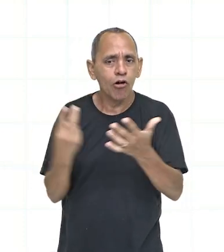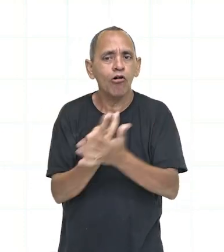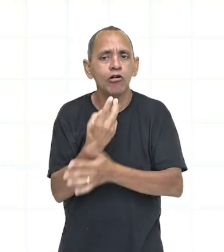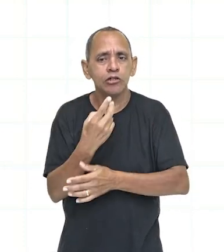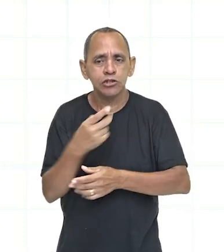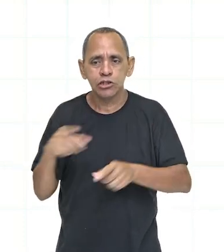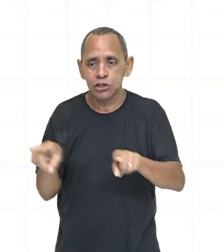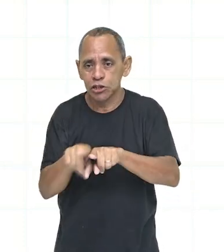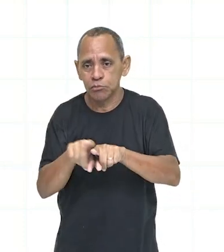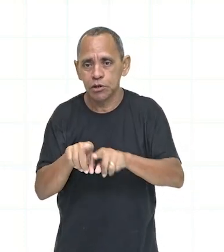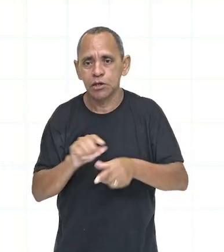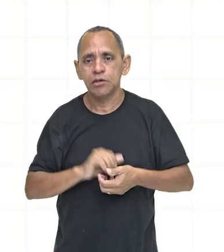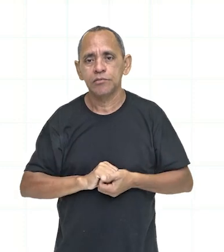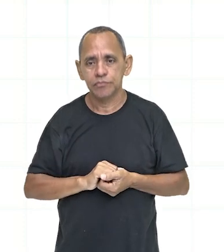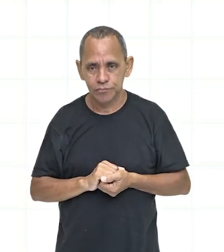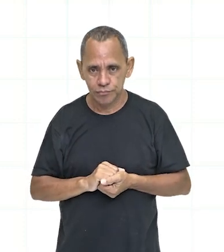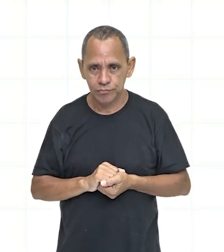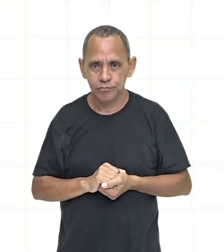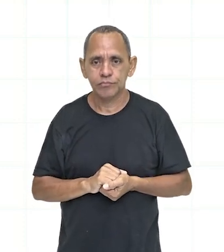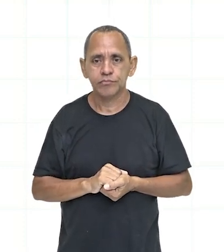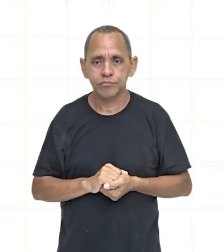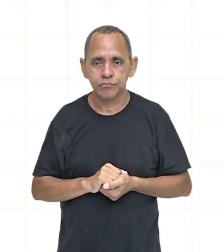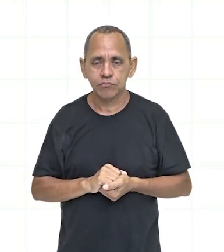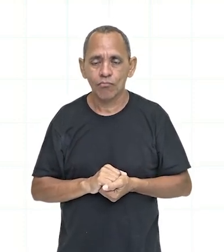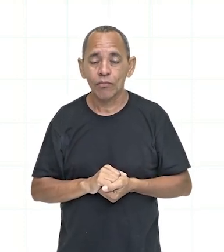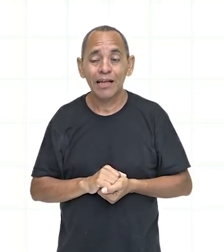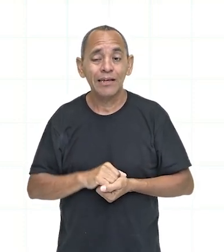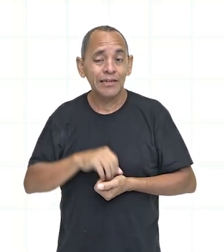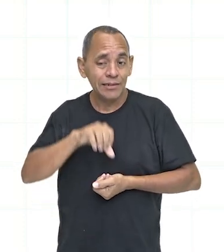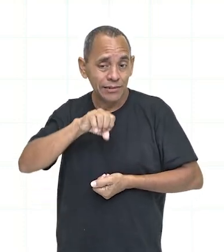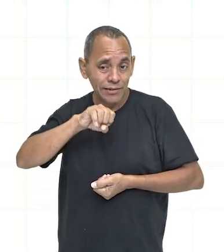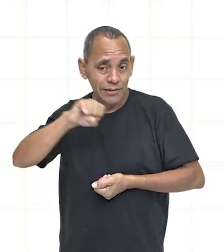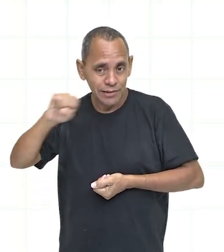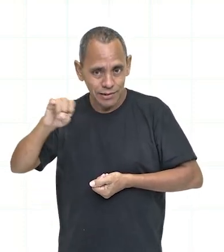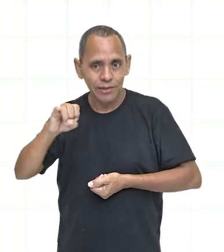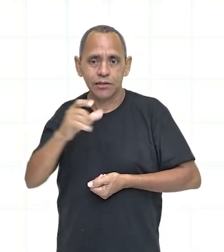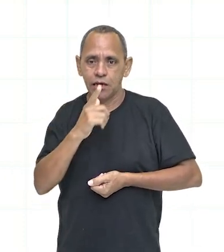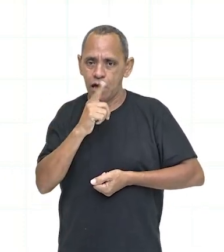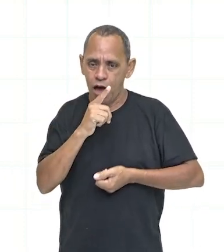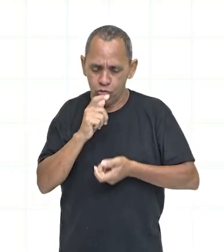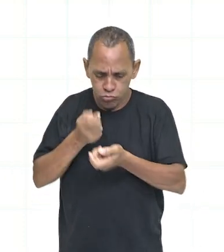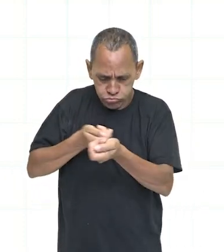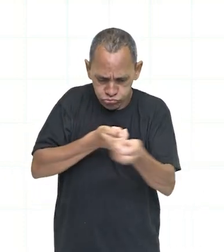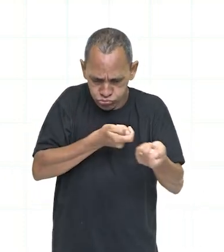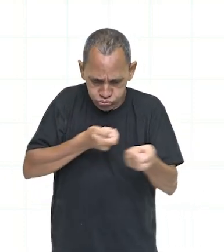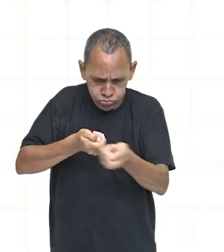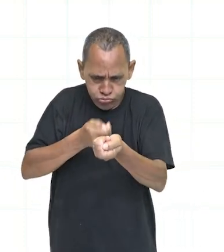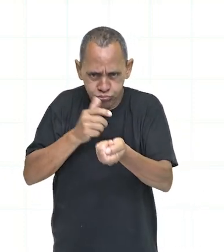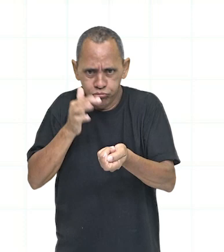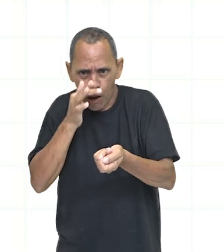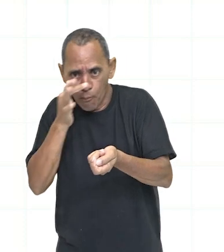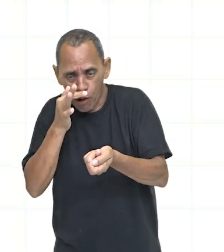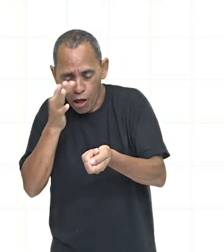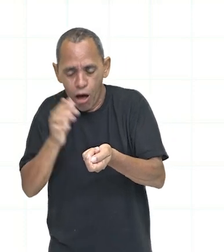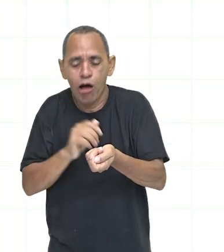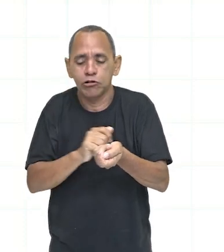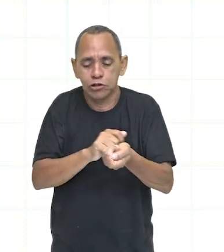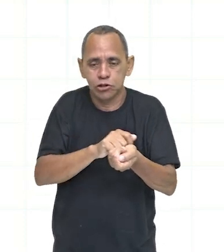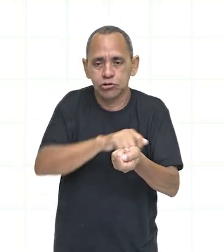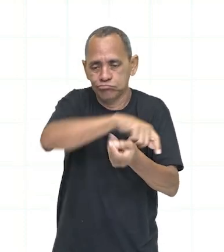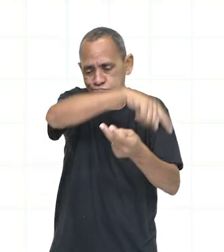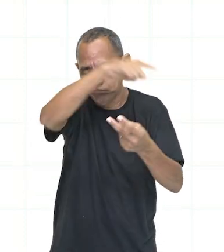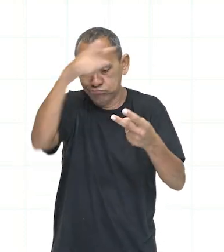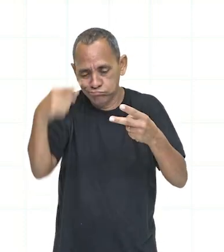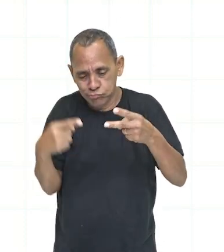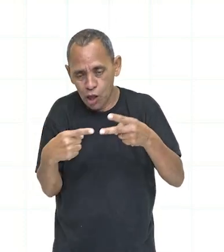plantas, né, they will grow well, elas crescerão bem. Então, se eu molhar bem as plantas, molhar bem e com regularidade, né, no caso a palavra regularidade